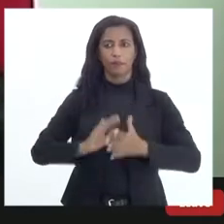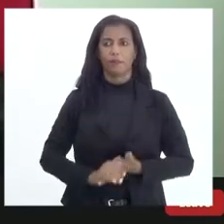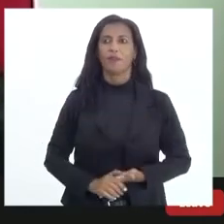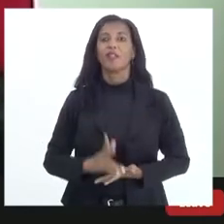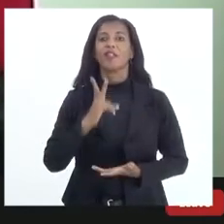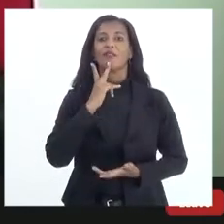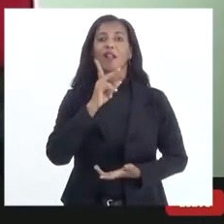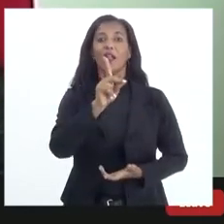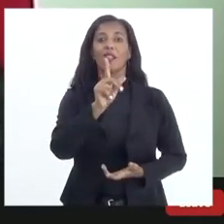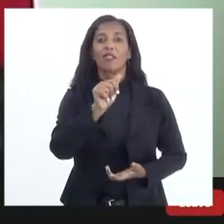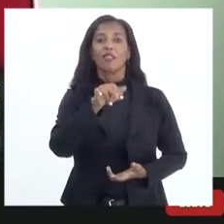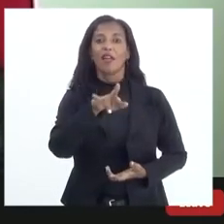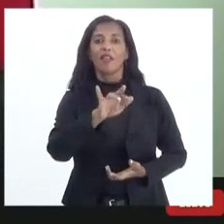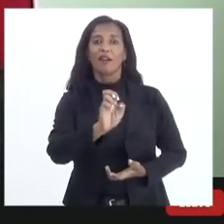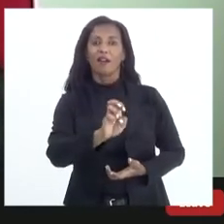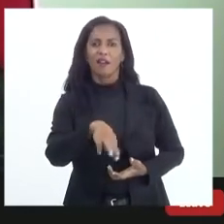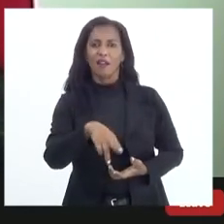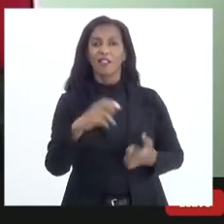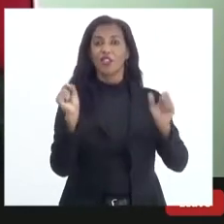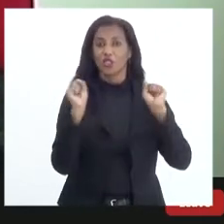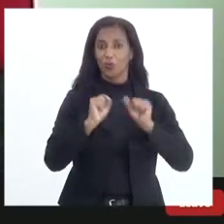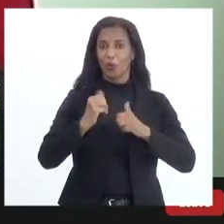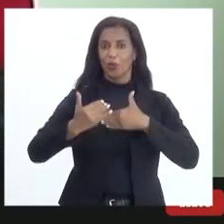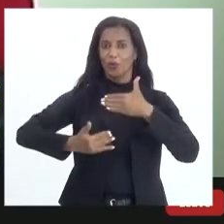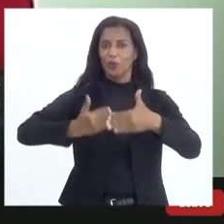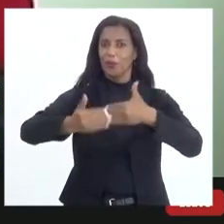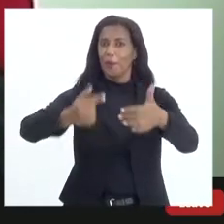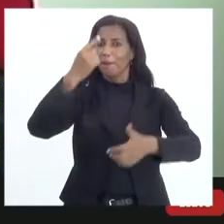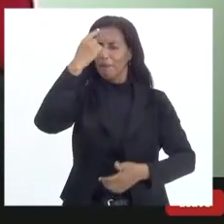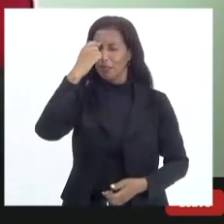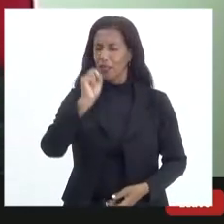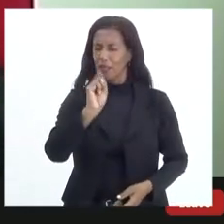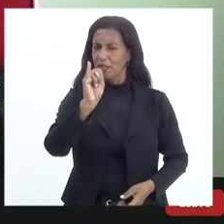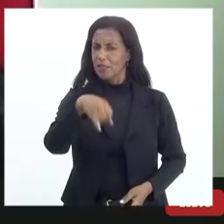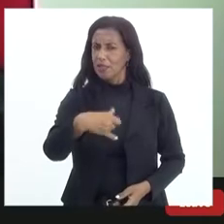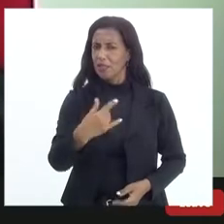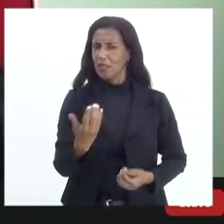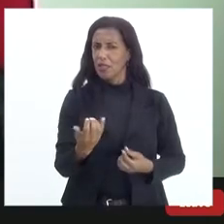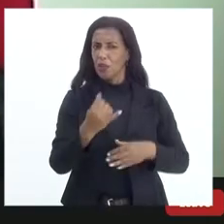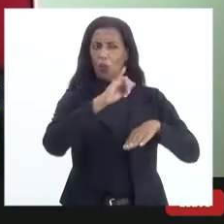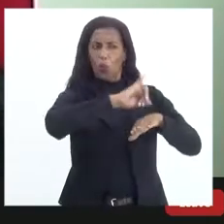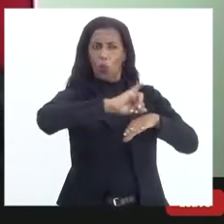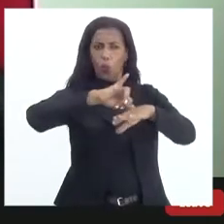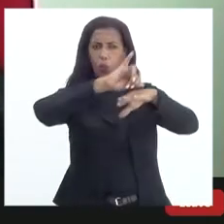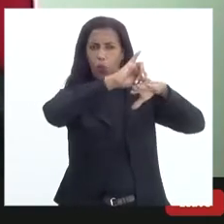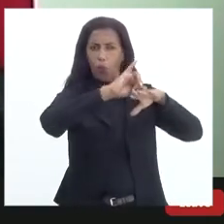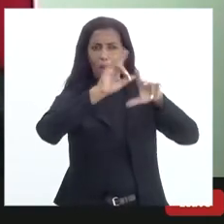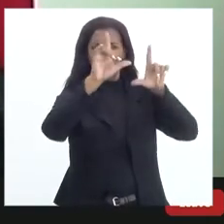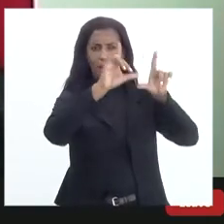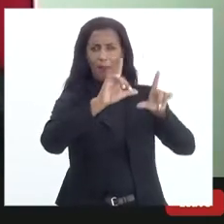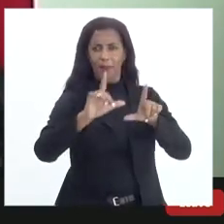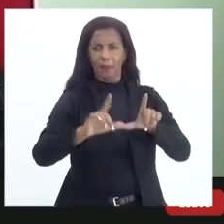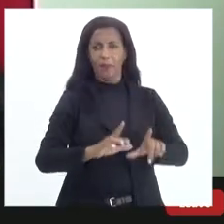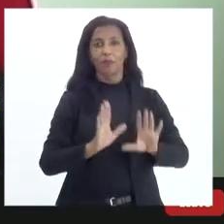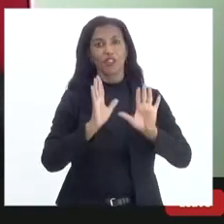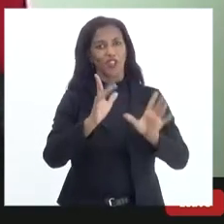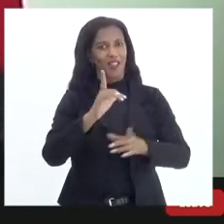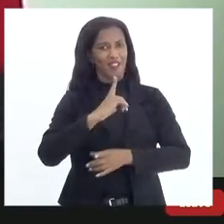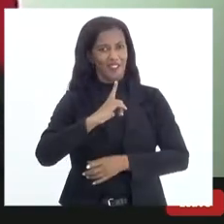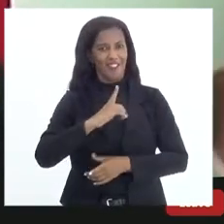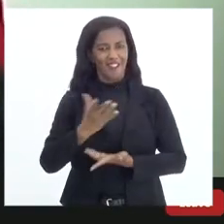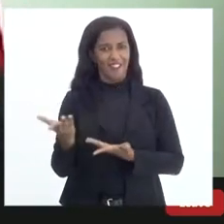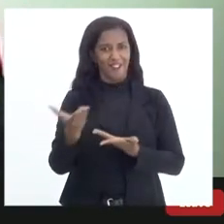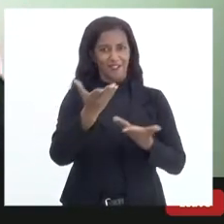Daiane Cooperman que a gente pode, mais adiante, pensar, sim, numa exposição, já que houve essa exposição